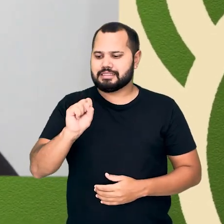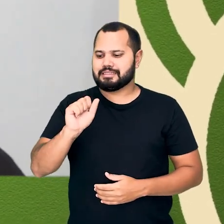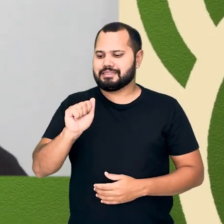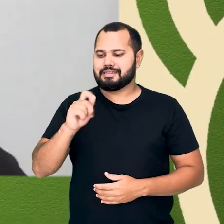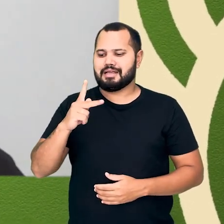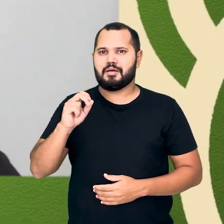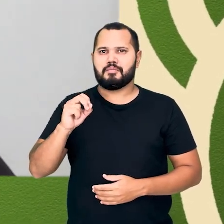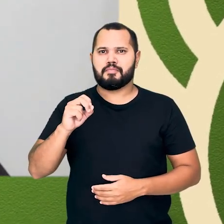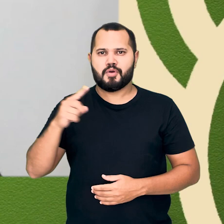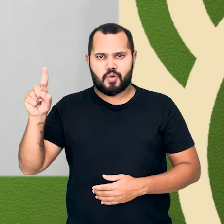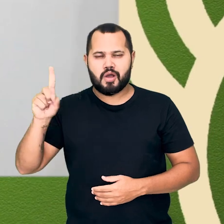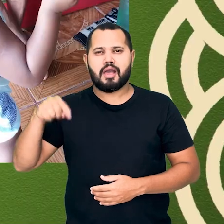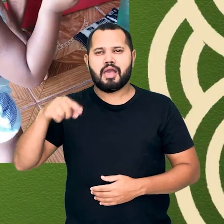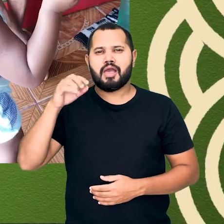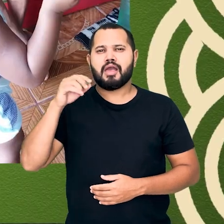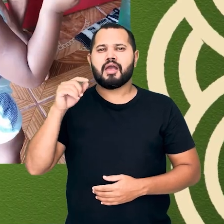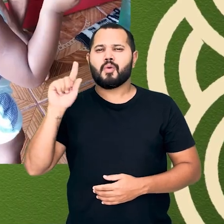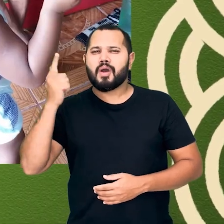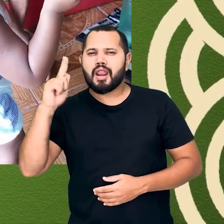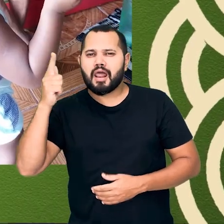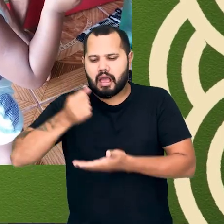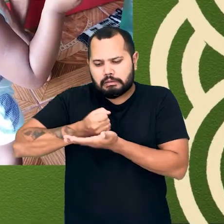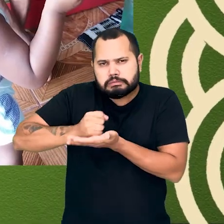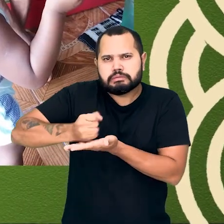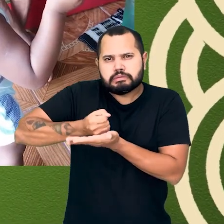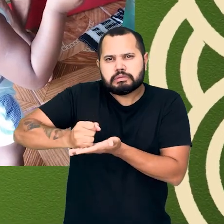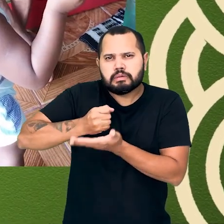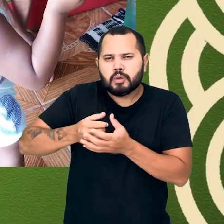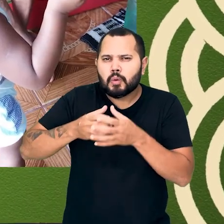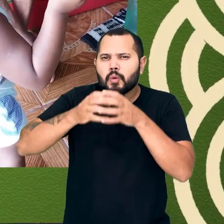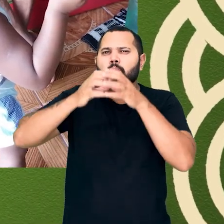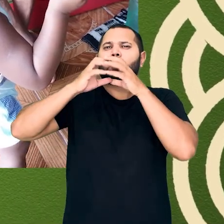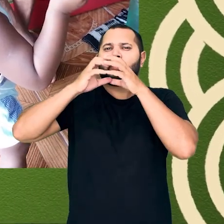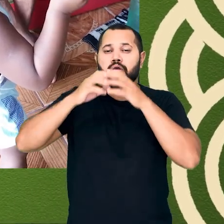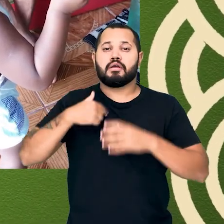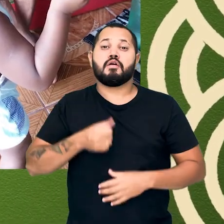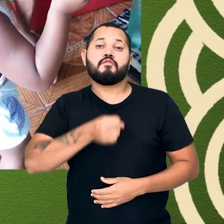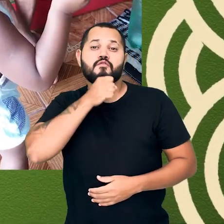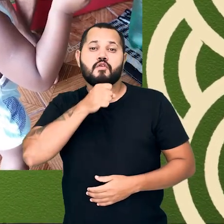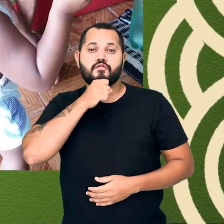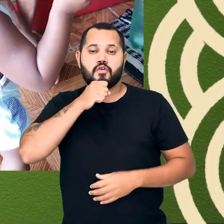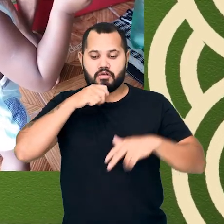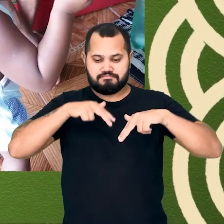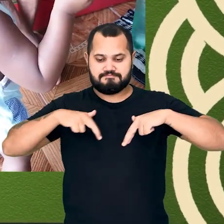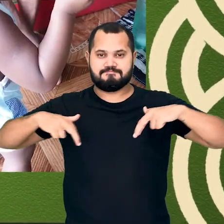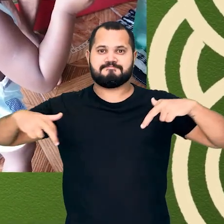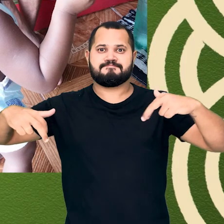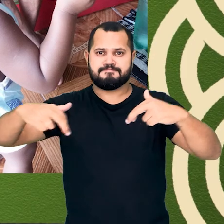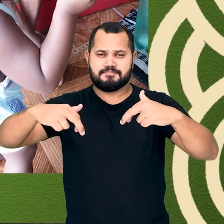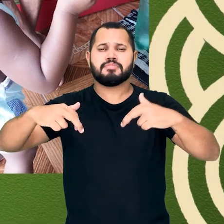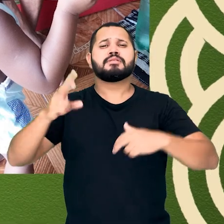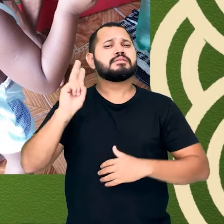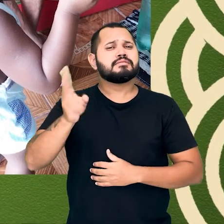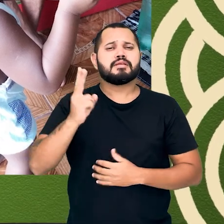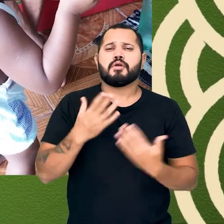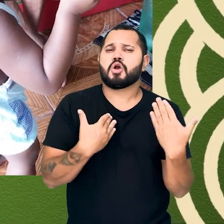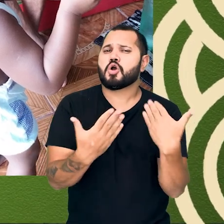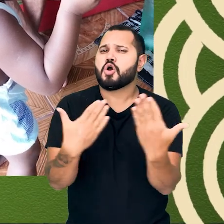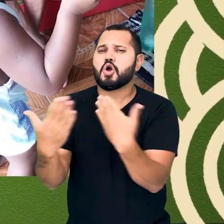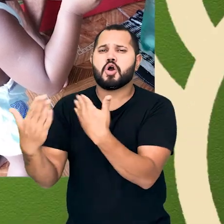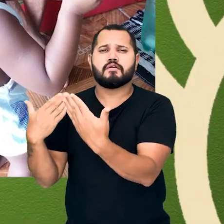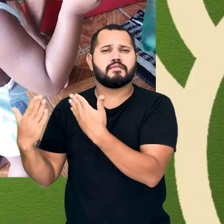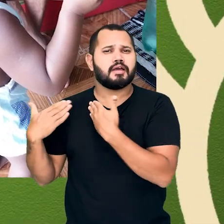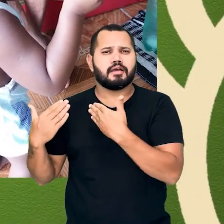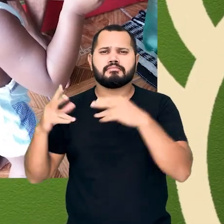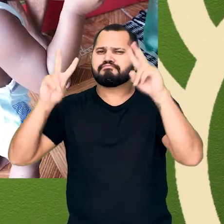de tomar o sapó, que é o guaraná ralado, entre rodas, a minha avó fica ralando sapó, e a gente